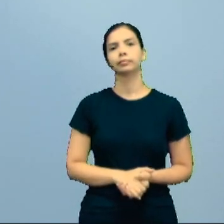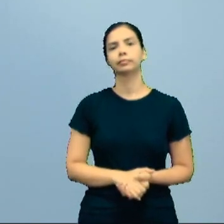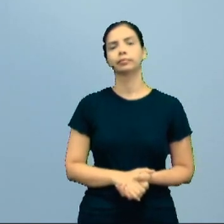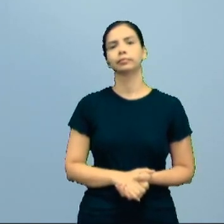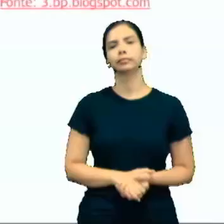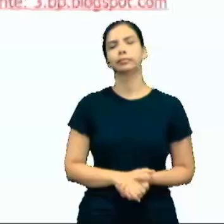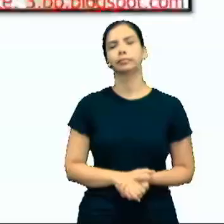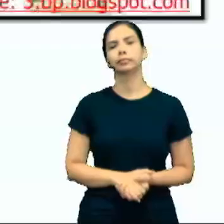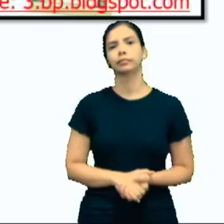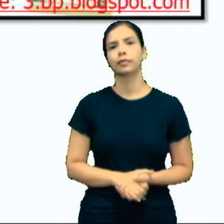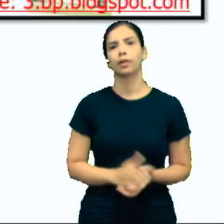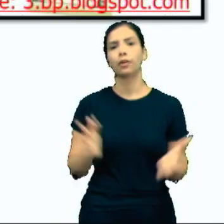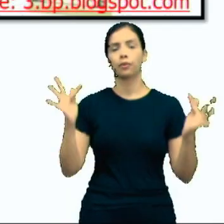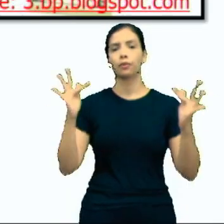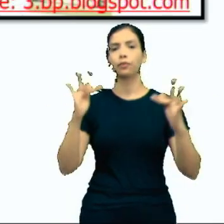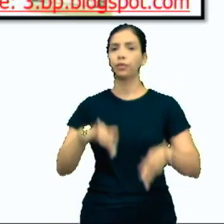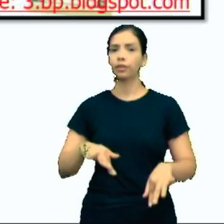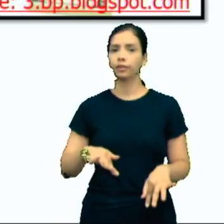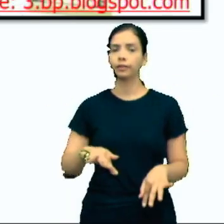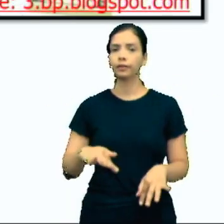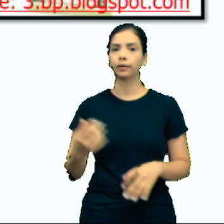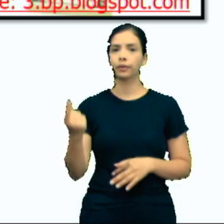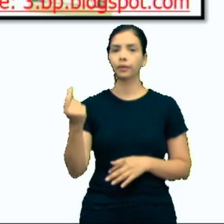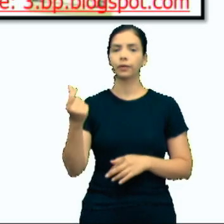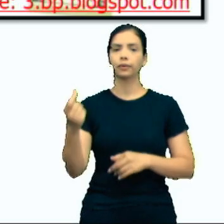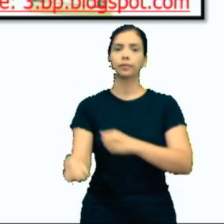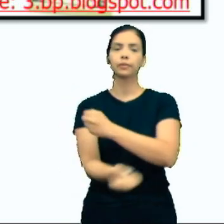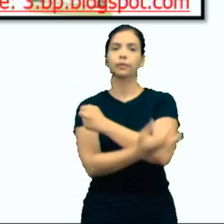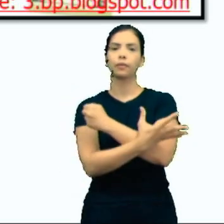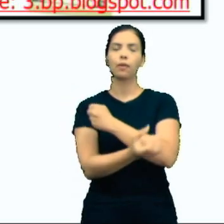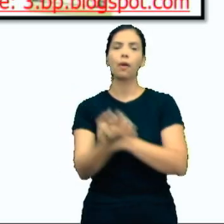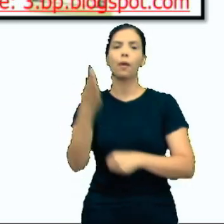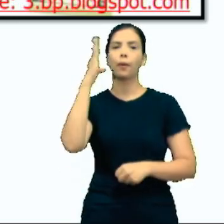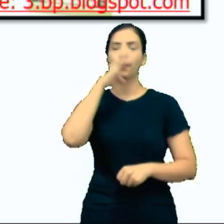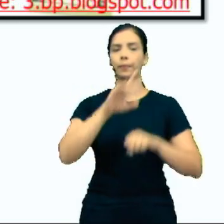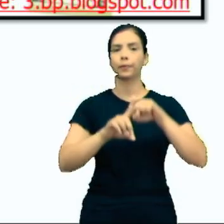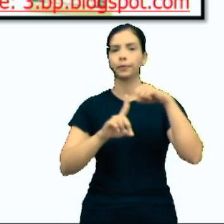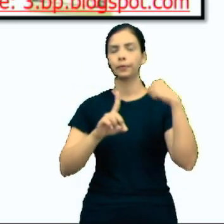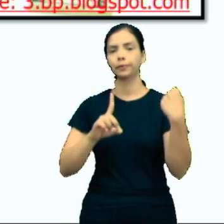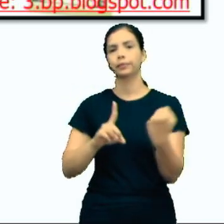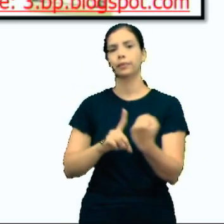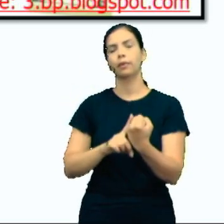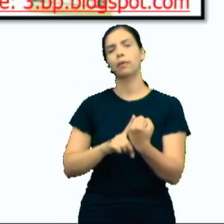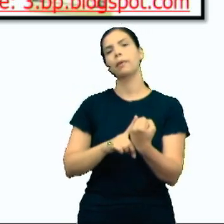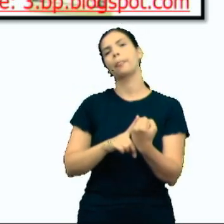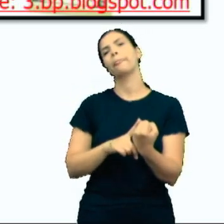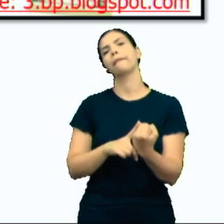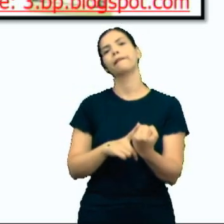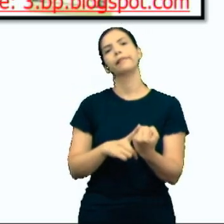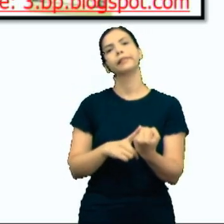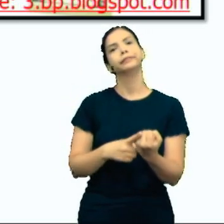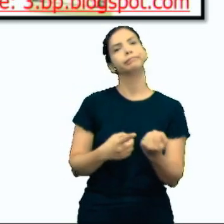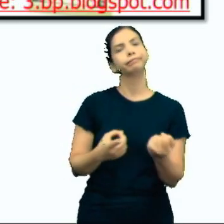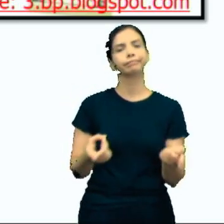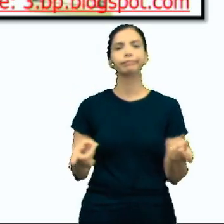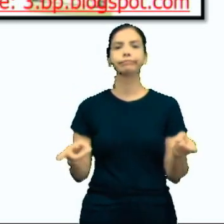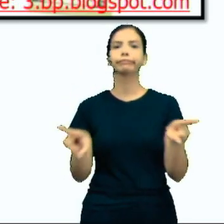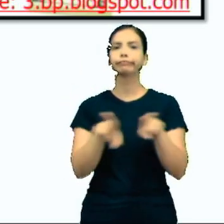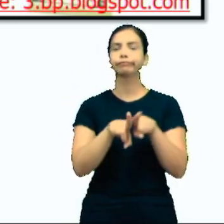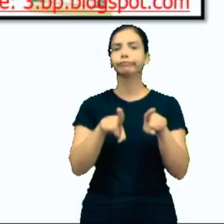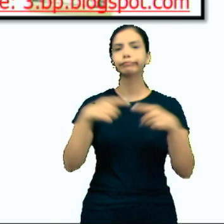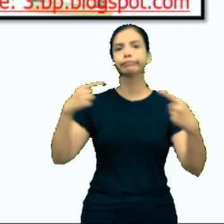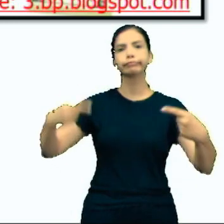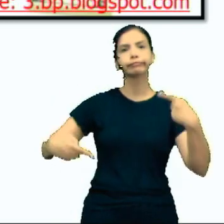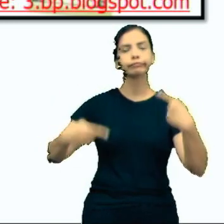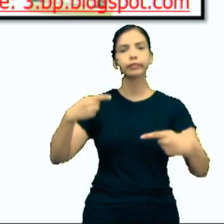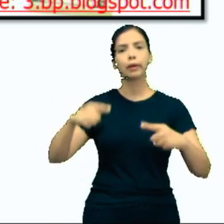E por fim, a corrupção, que também é um mal social, que a gente associa geralmente à política, mas está presente em todo tipo de prática